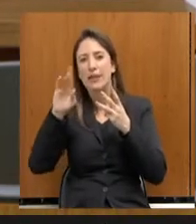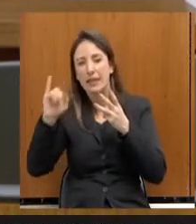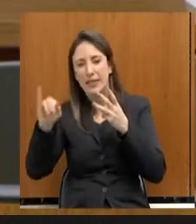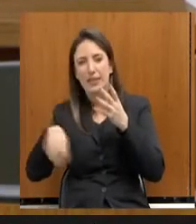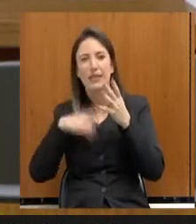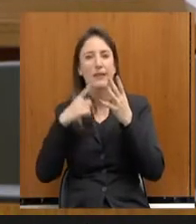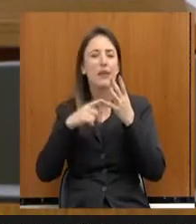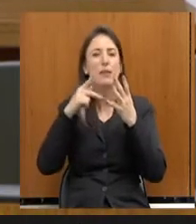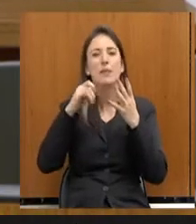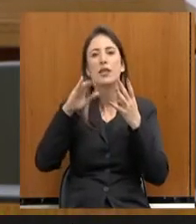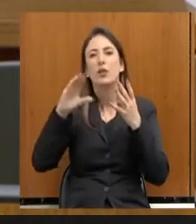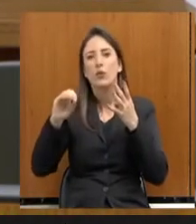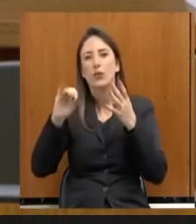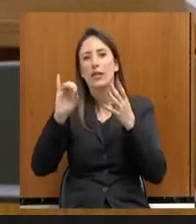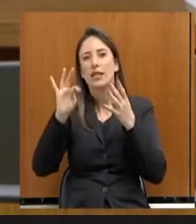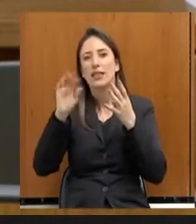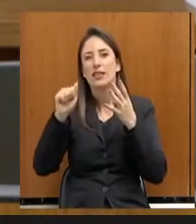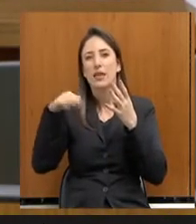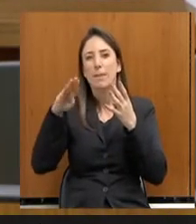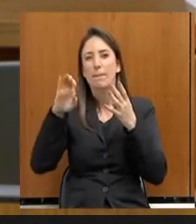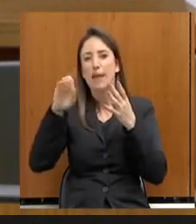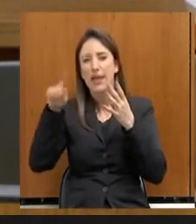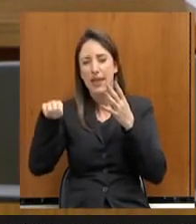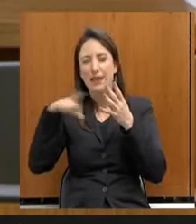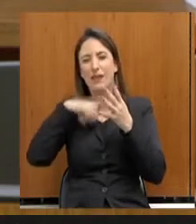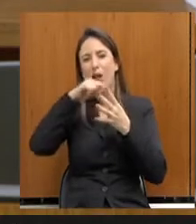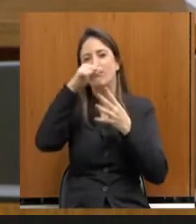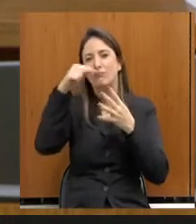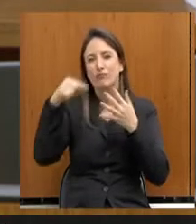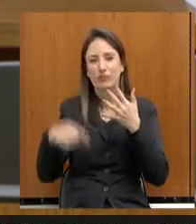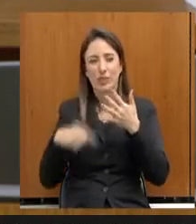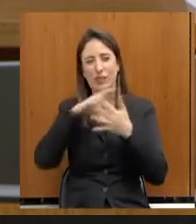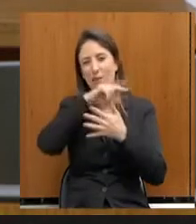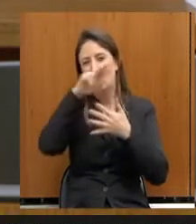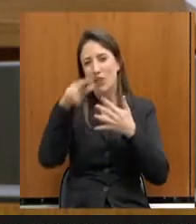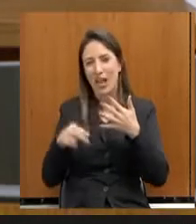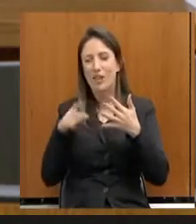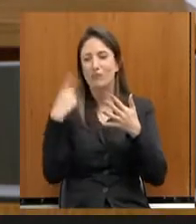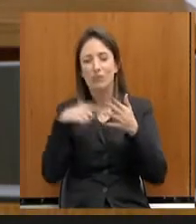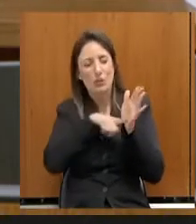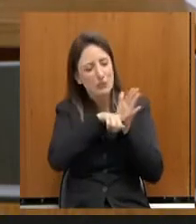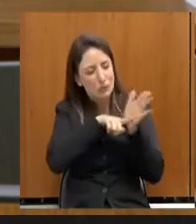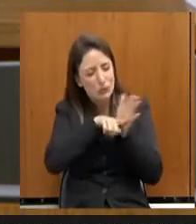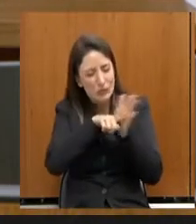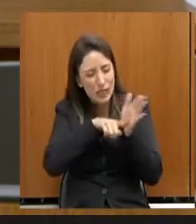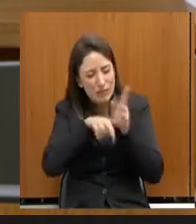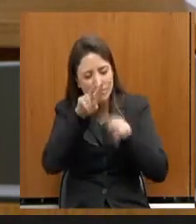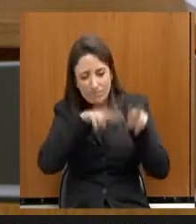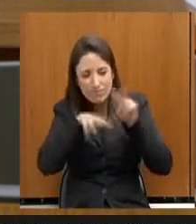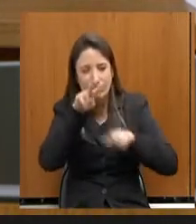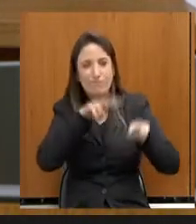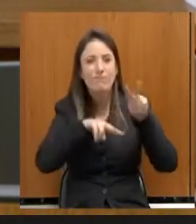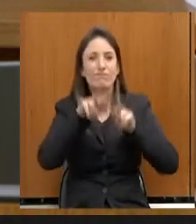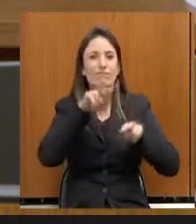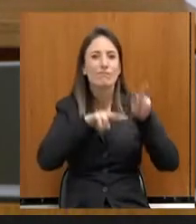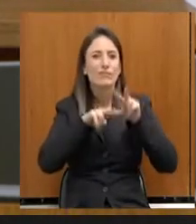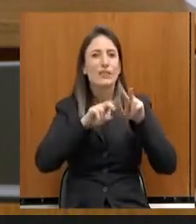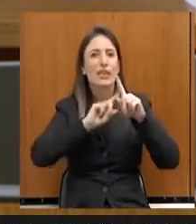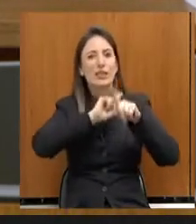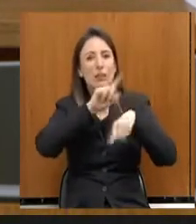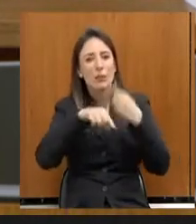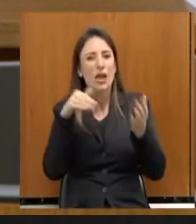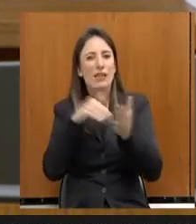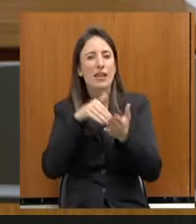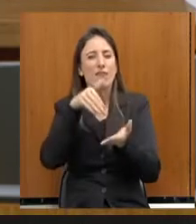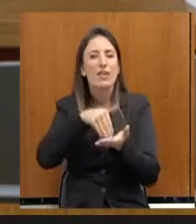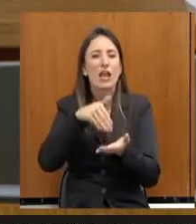são esses tão né as outras unidades que estão em momento em fase de estudo de modelagem para que a gente possa lançar o edital até o